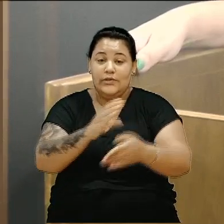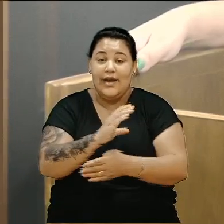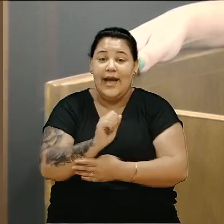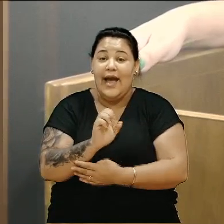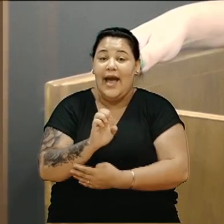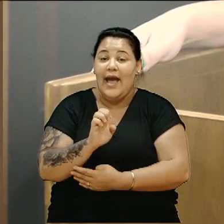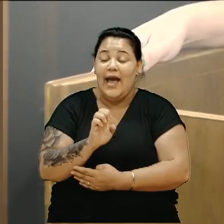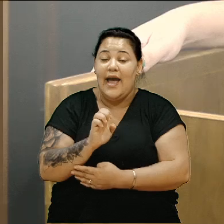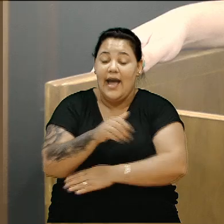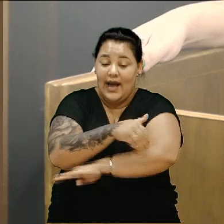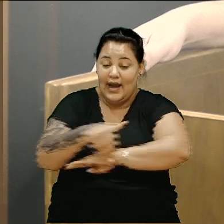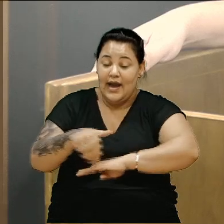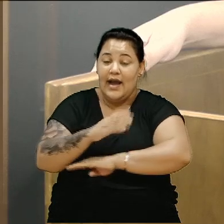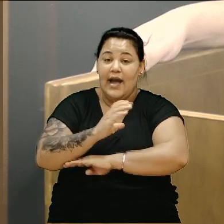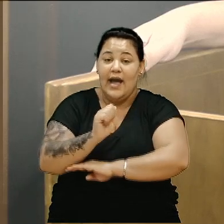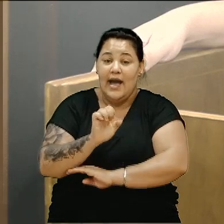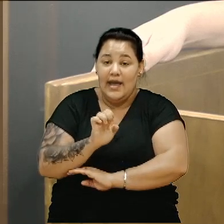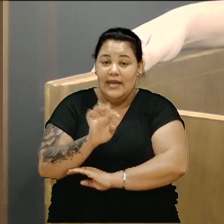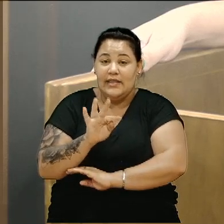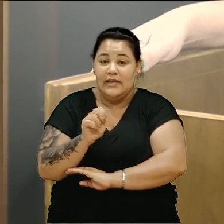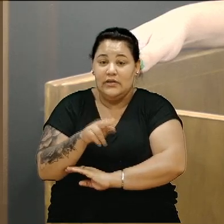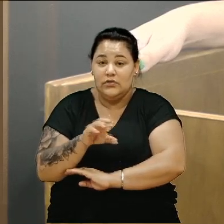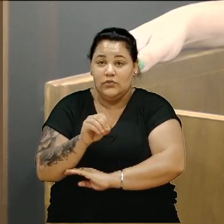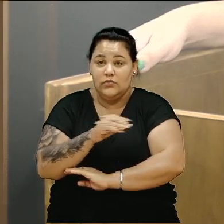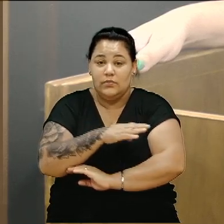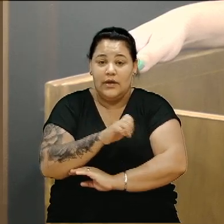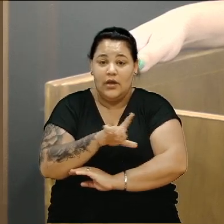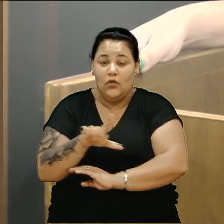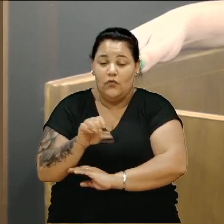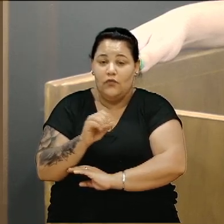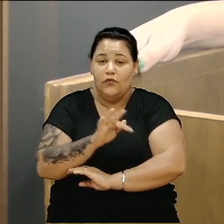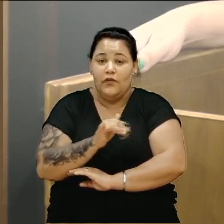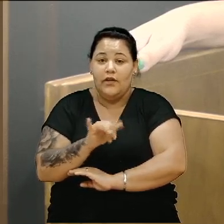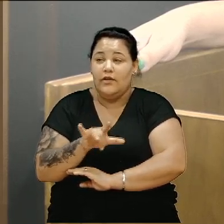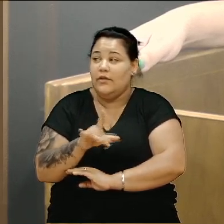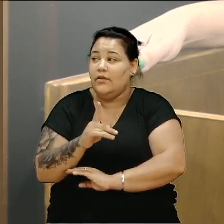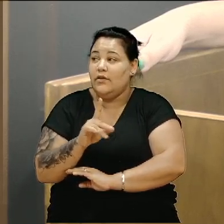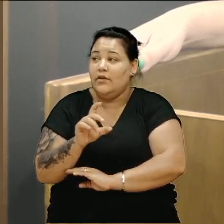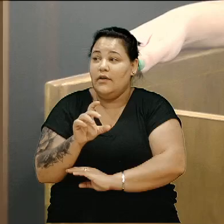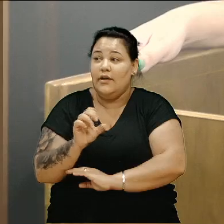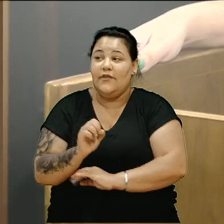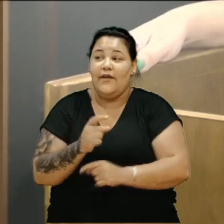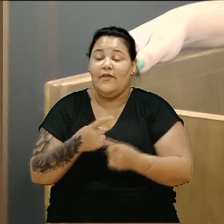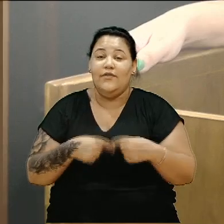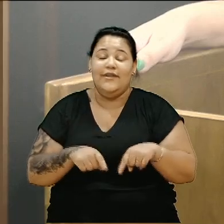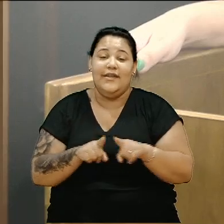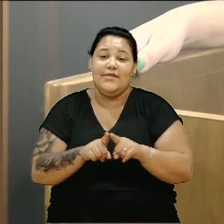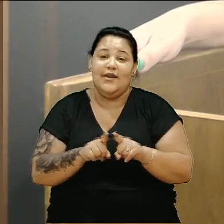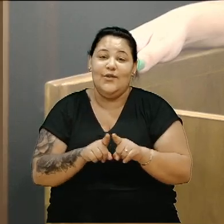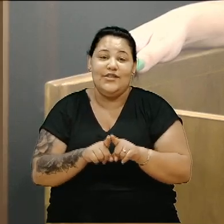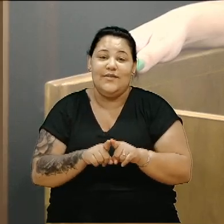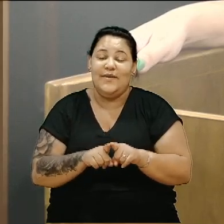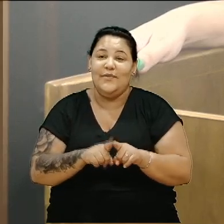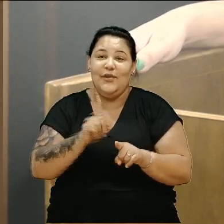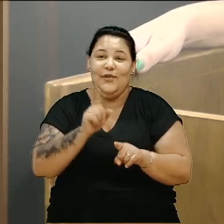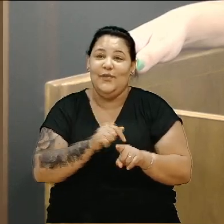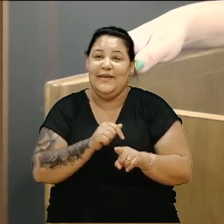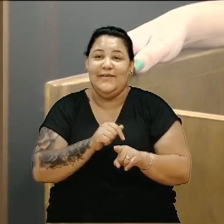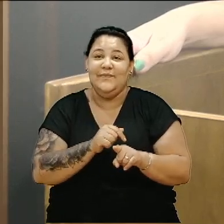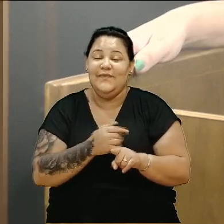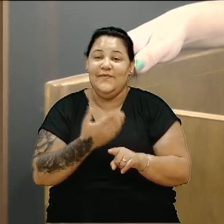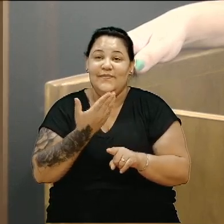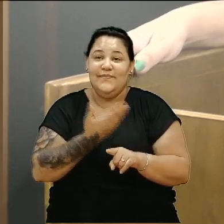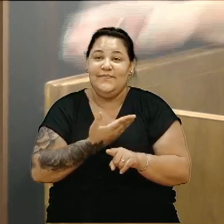canalização da Caetano Melo Filho, lá no bairro Fátima, que enquanto o prefeito Adiló era secretário de obras, ele fez até